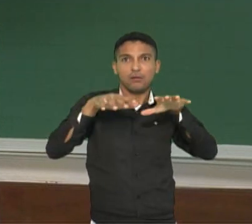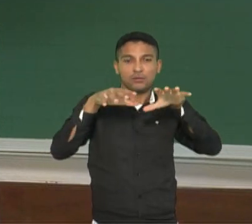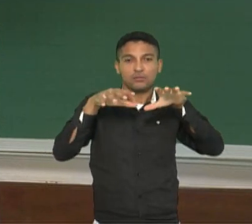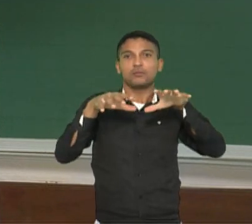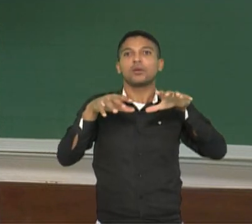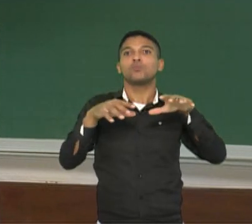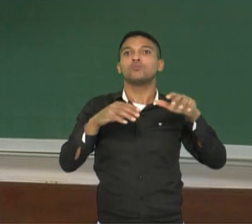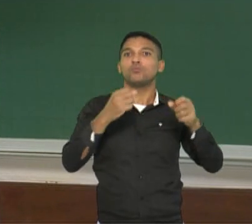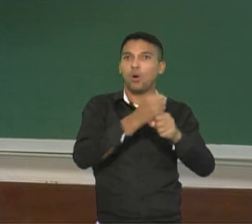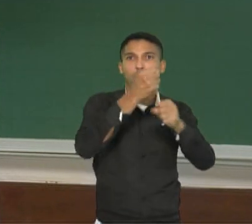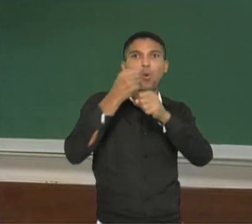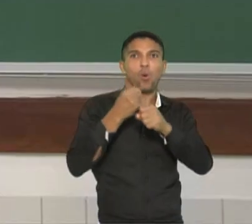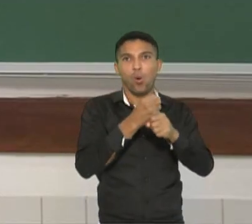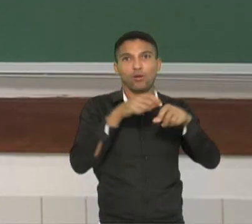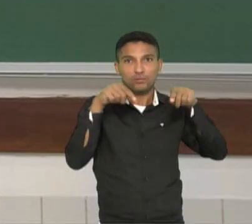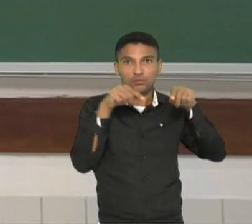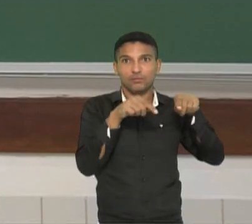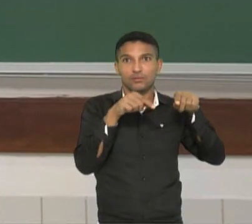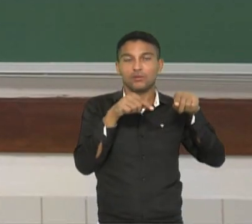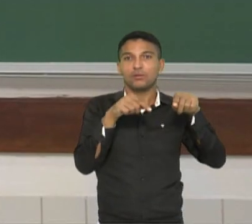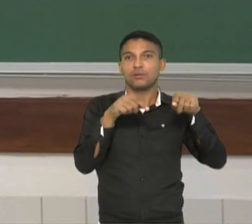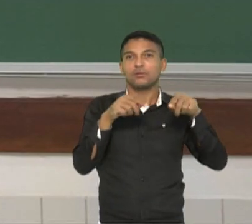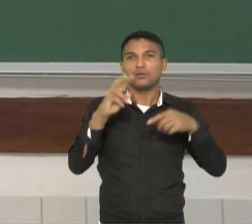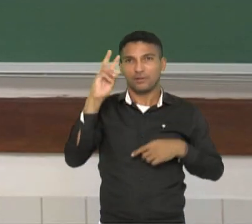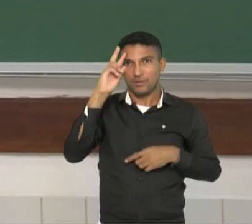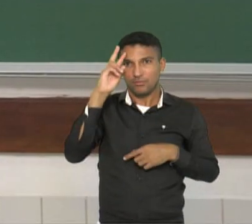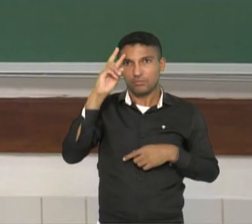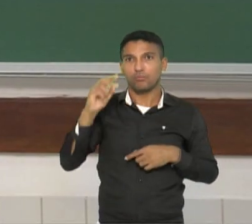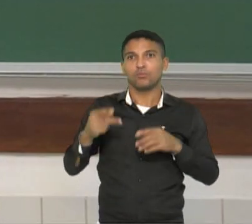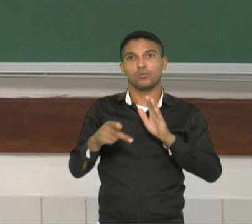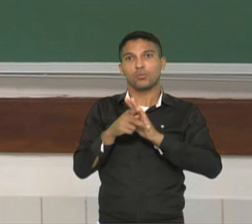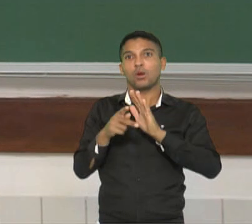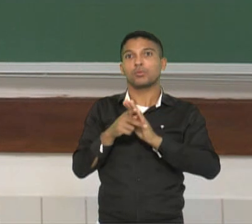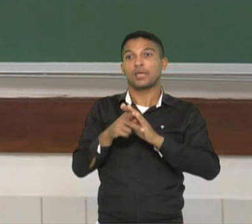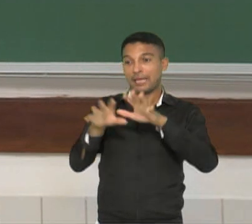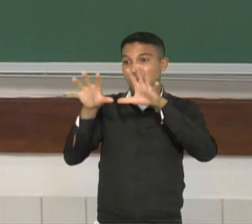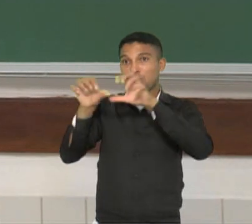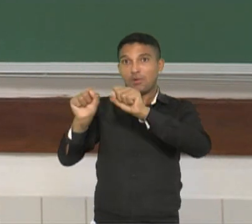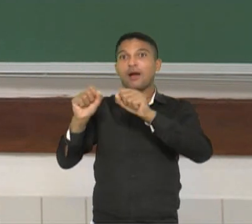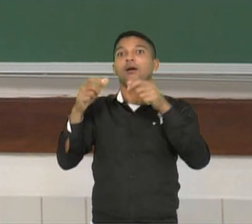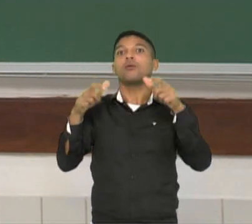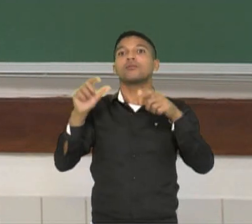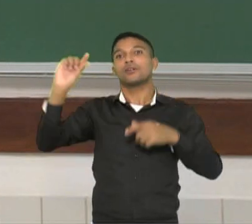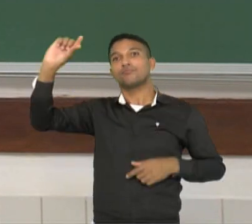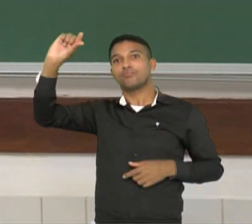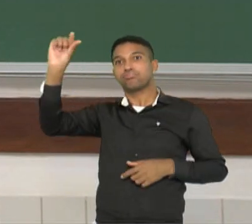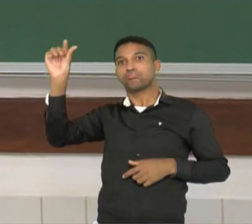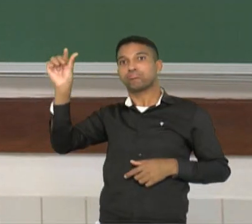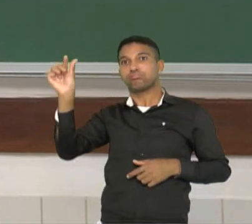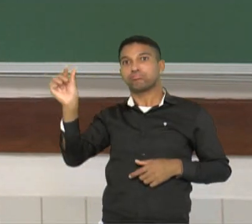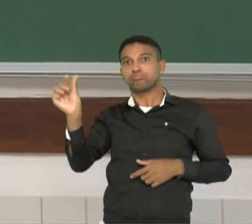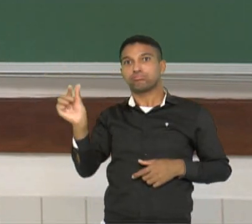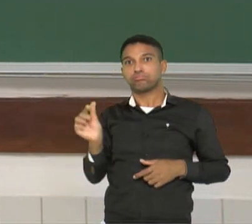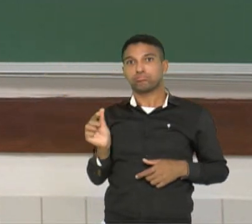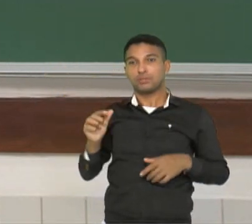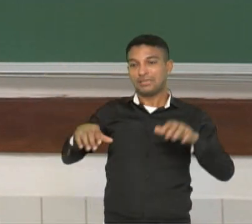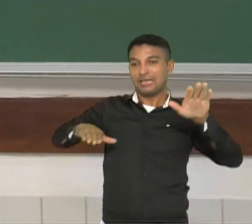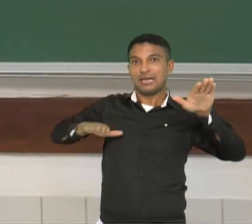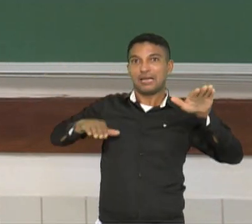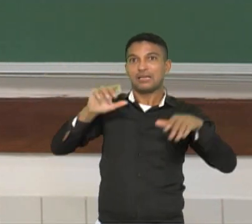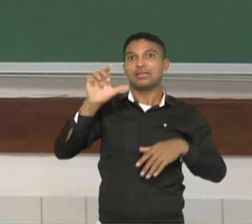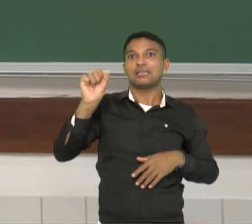litoral para o interior. Agora nós vamos conhecer um outro domínio morfoclimático. Esse outro domínio morfoclimático é o